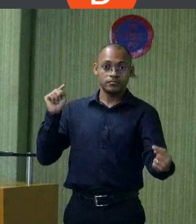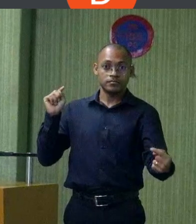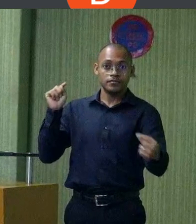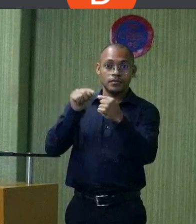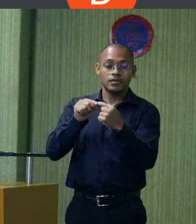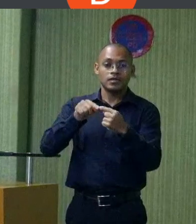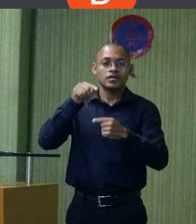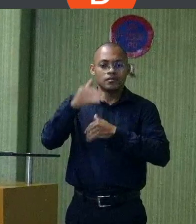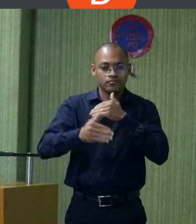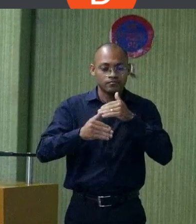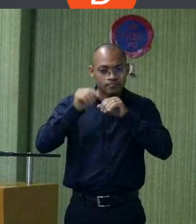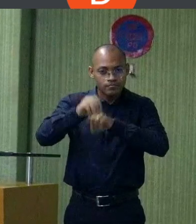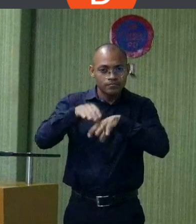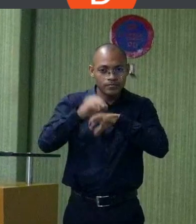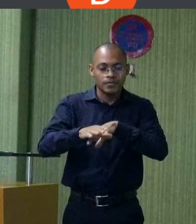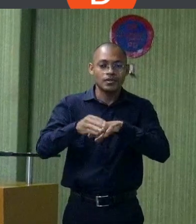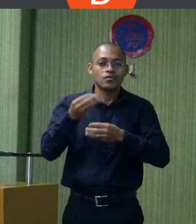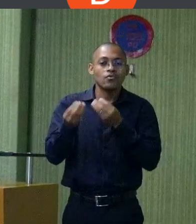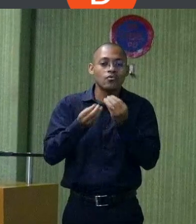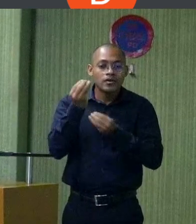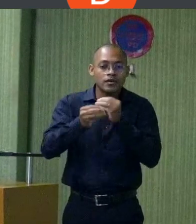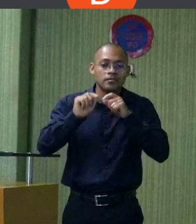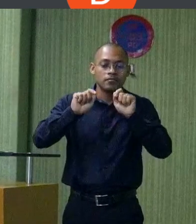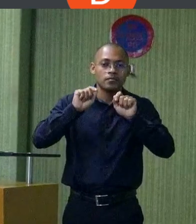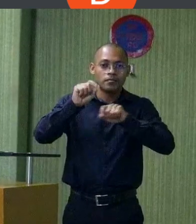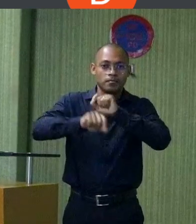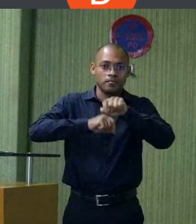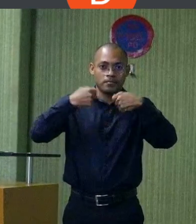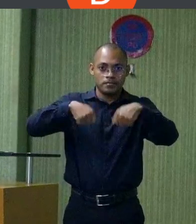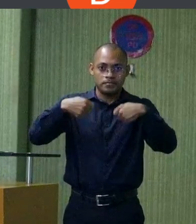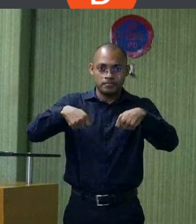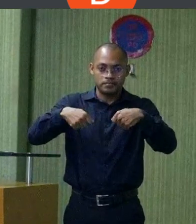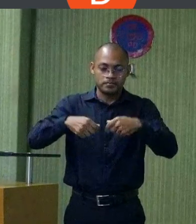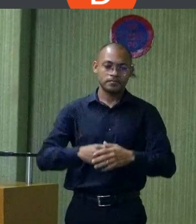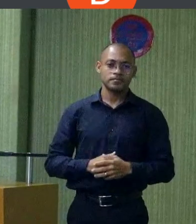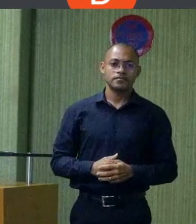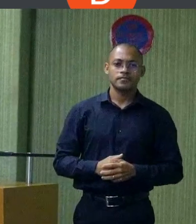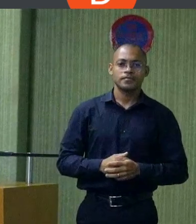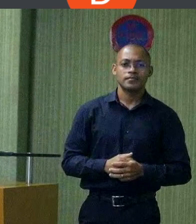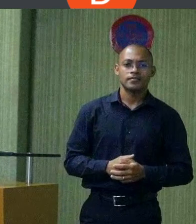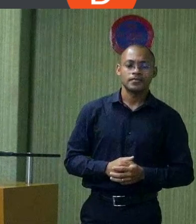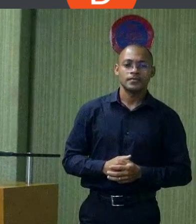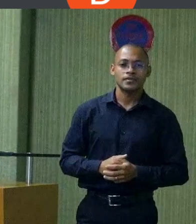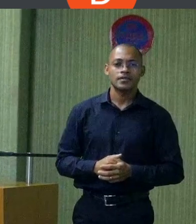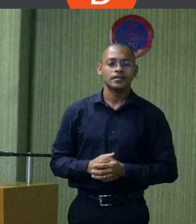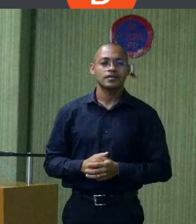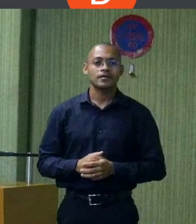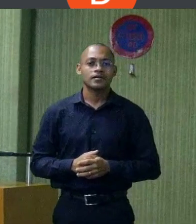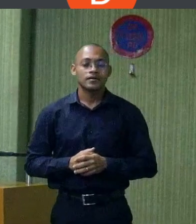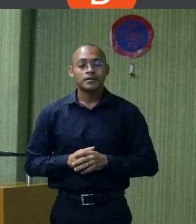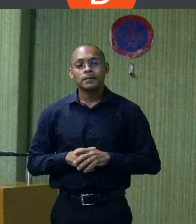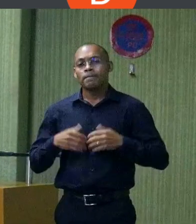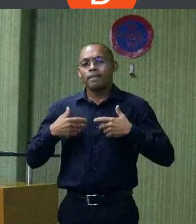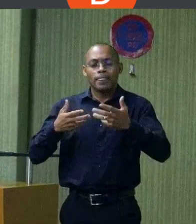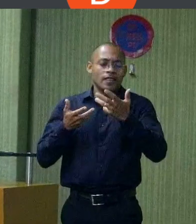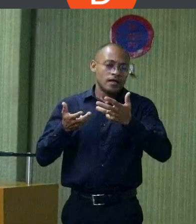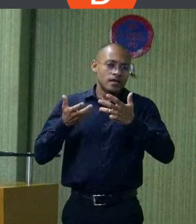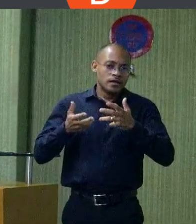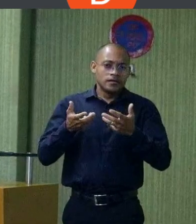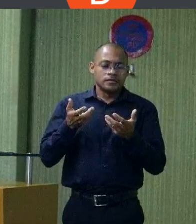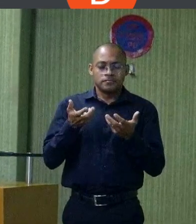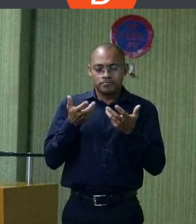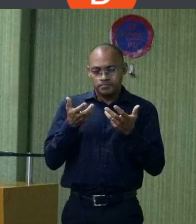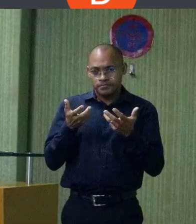das condições de oferta eh eu eu gostaria de consultar o